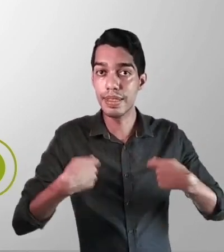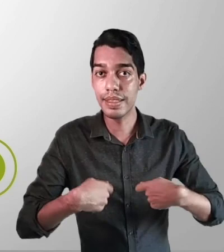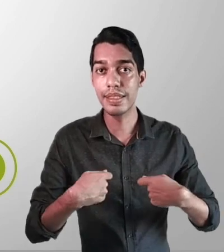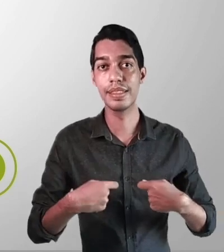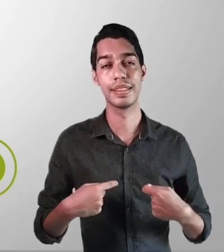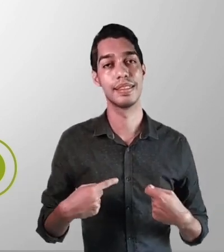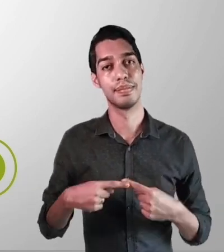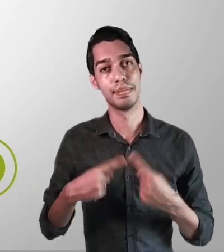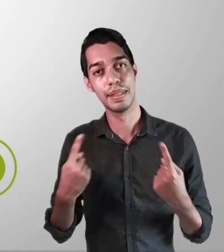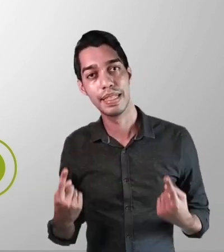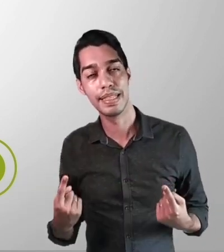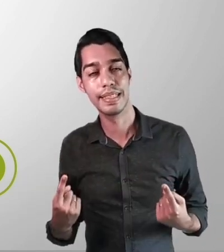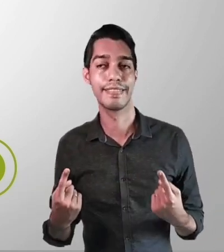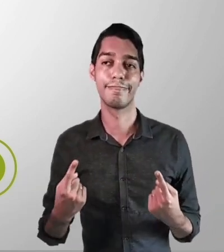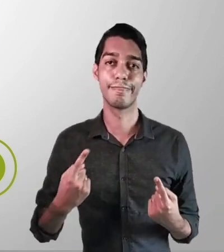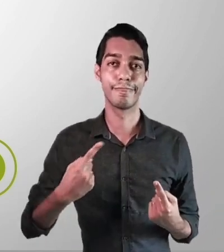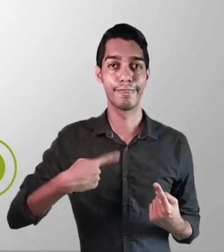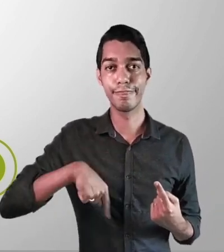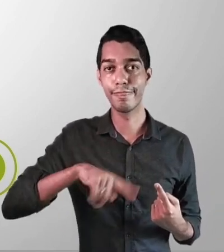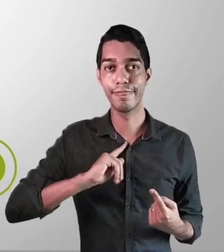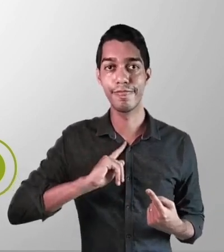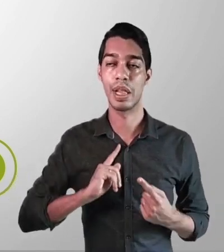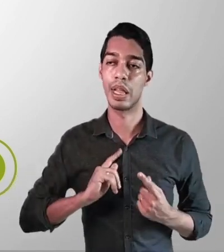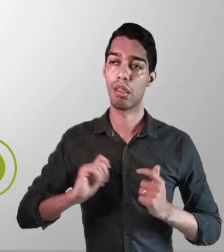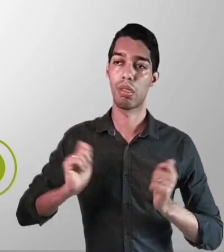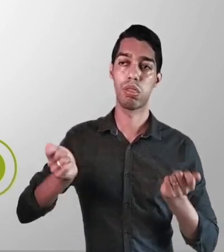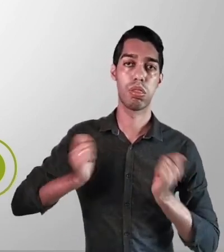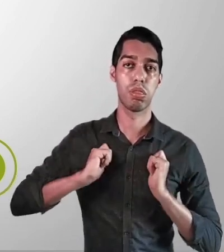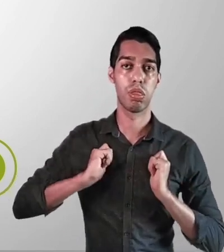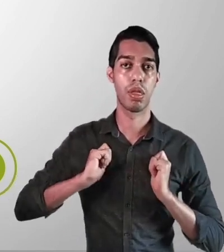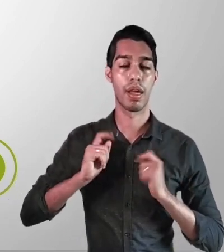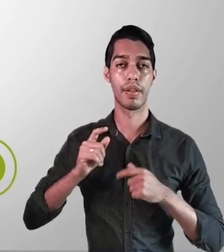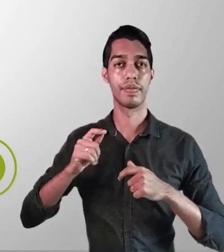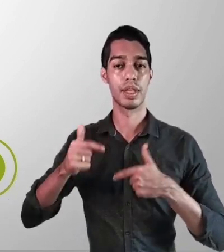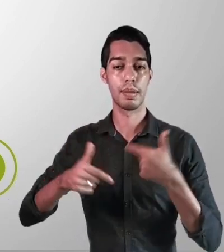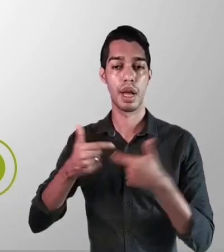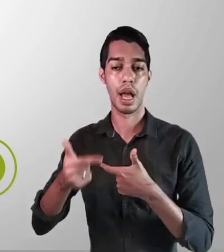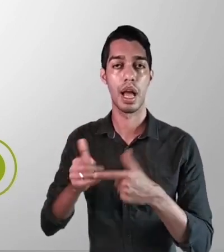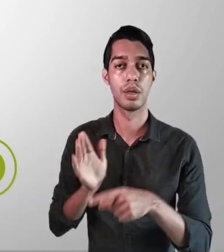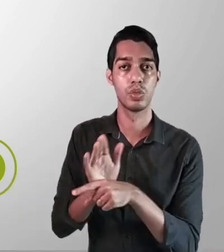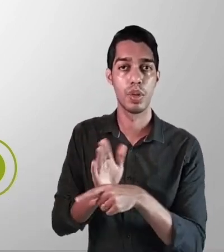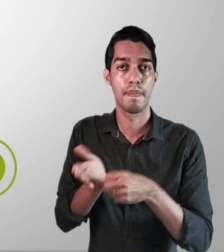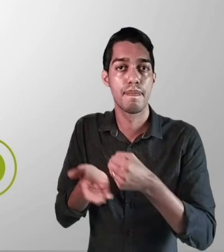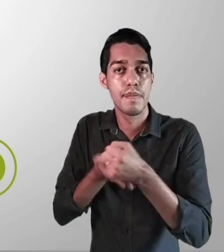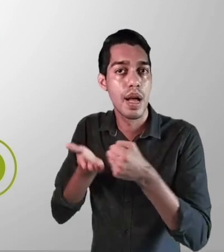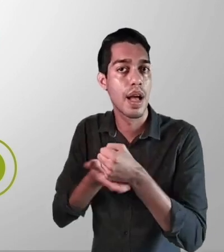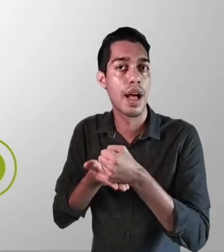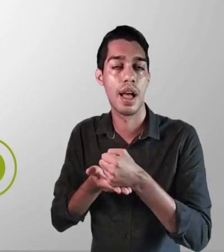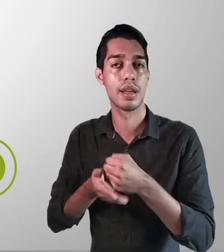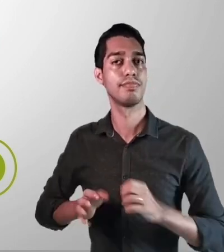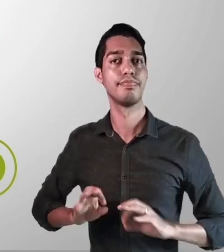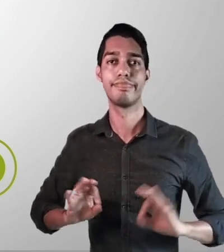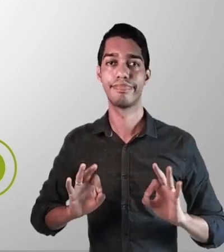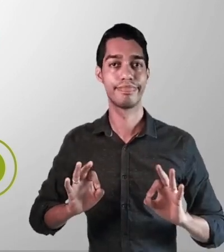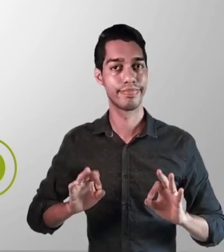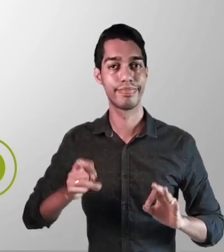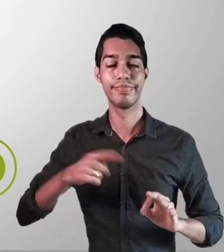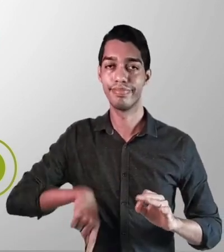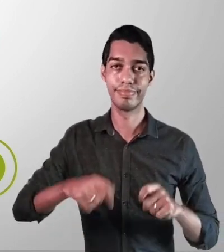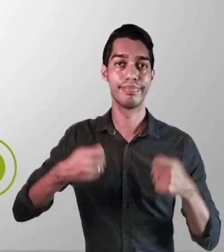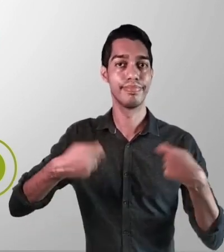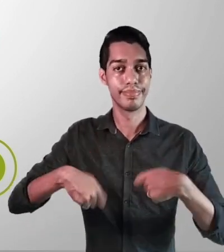mas isso não nos exime de trabalharmos as bases educacionais desde lá do início, para que as